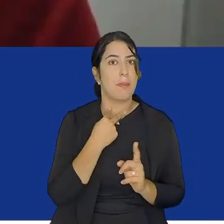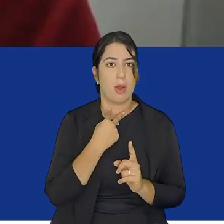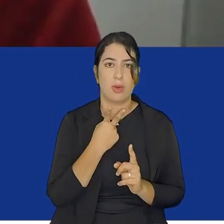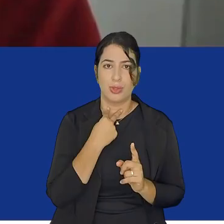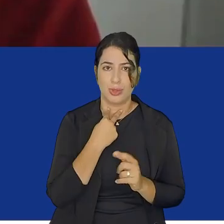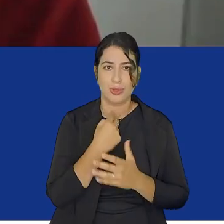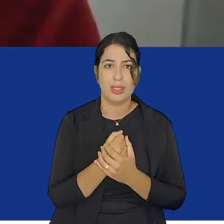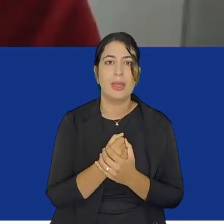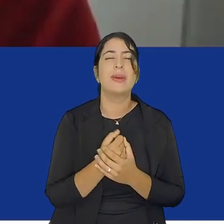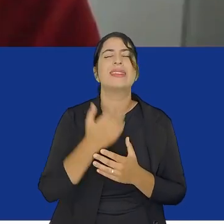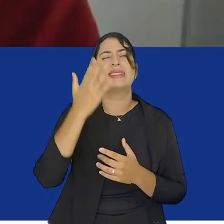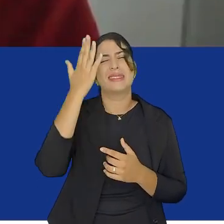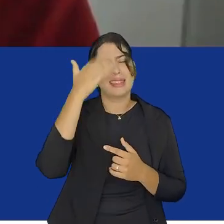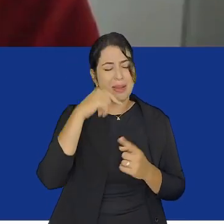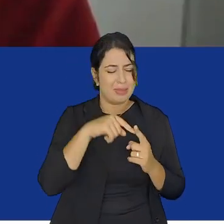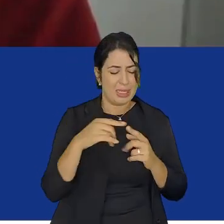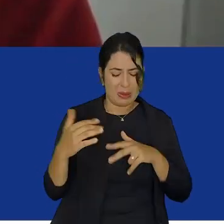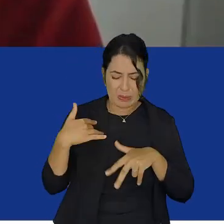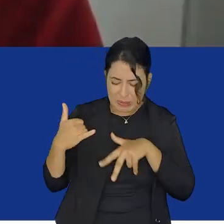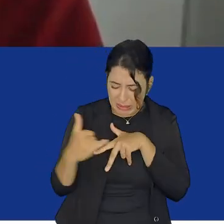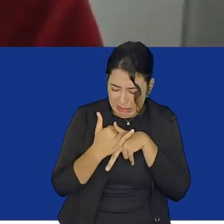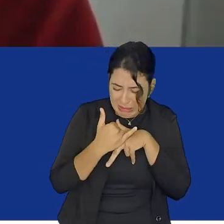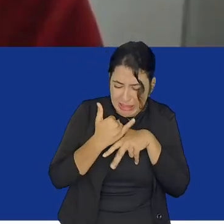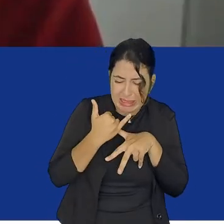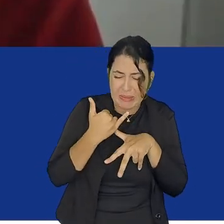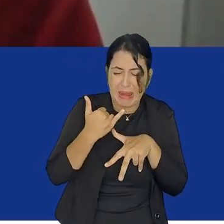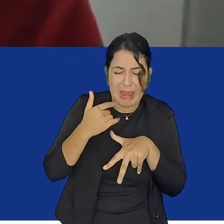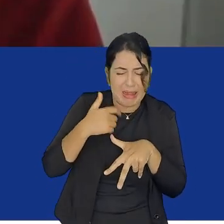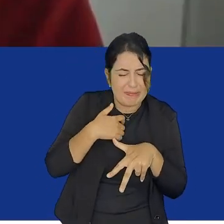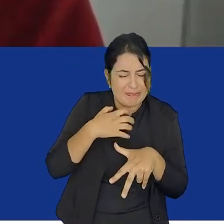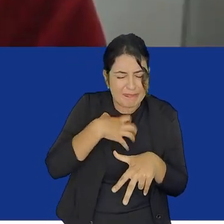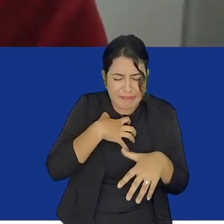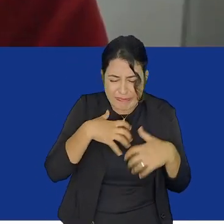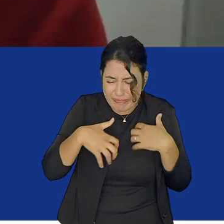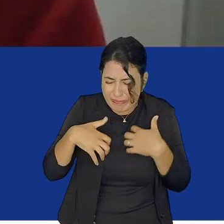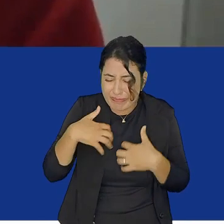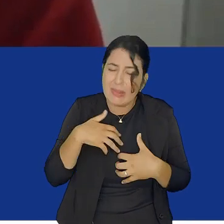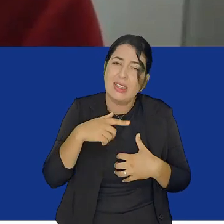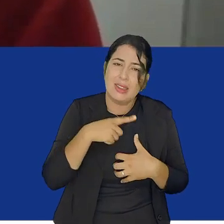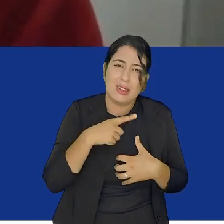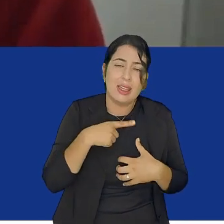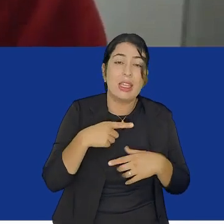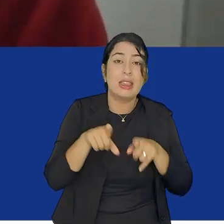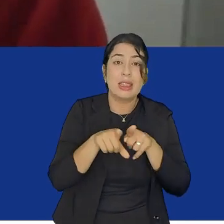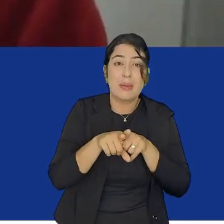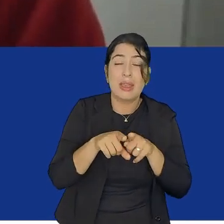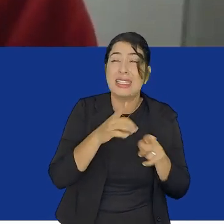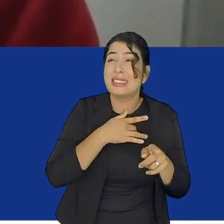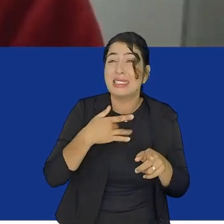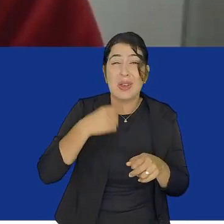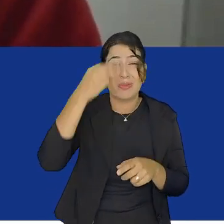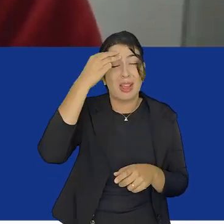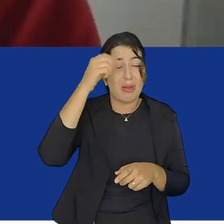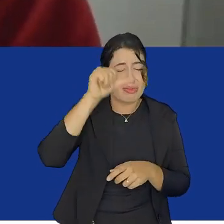desestruturador, traz muita vulnerabilidade, questiona a autossegurança, que traz impacto de saúde mental, da própria produtividade, é